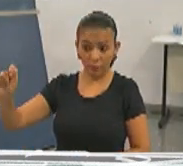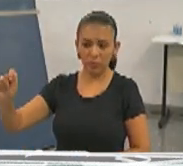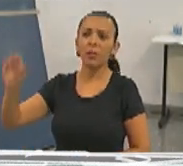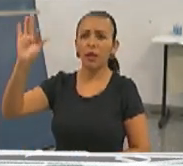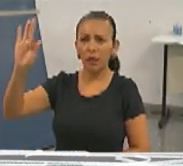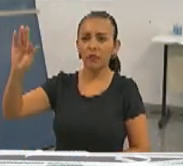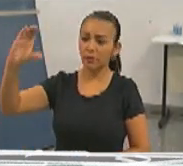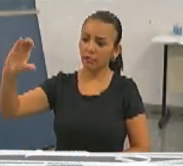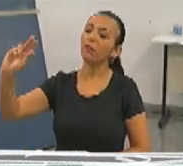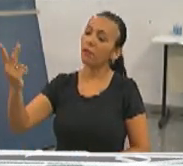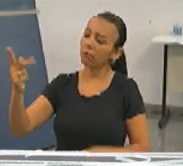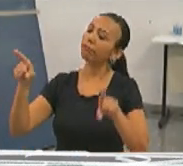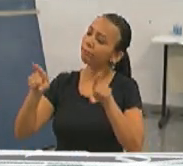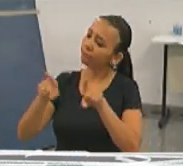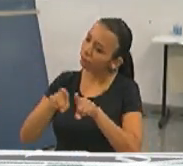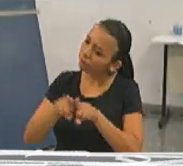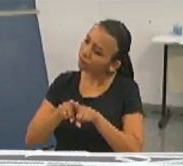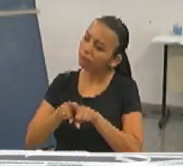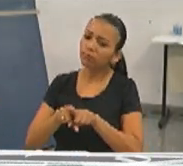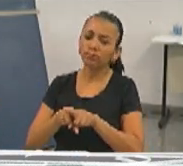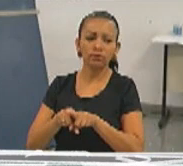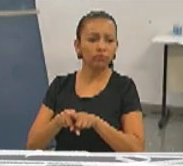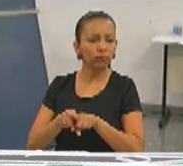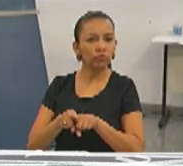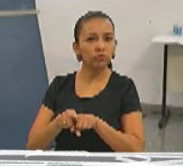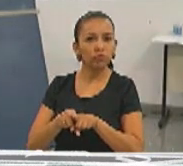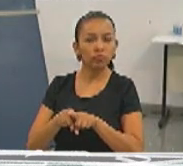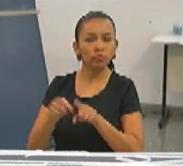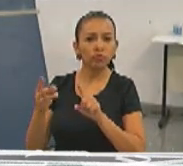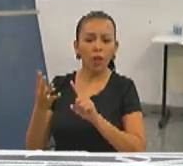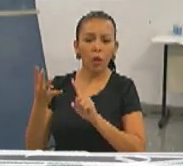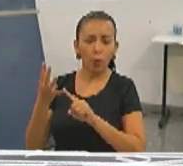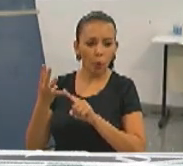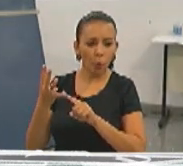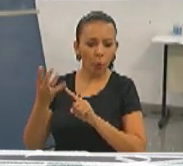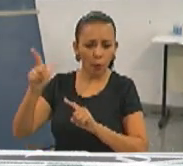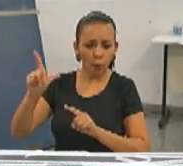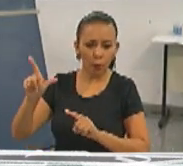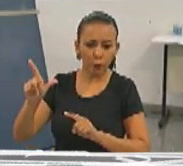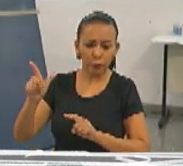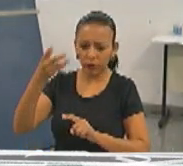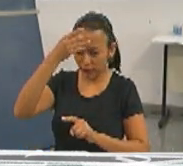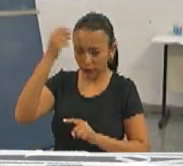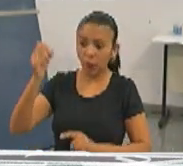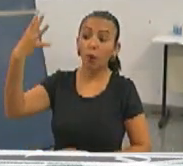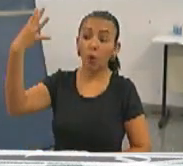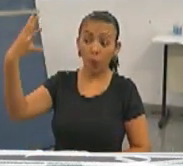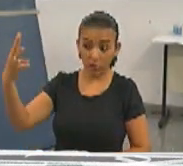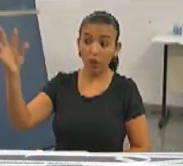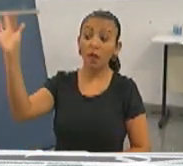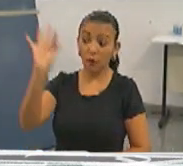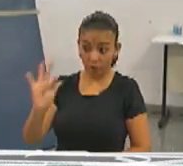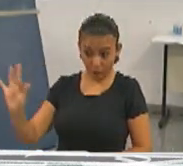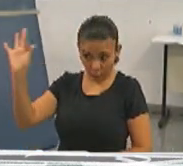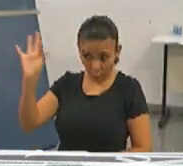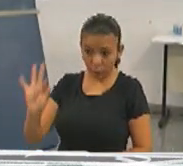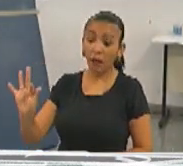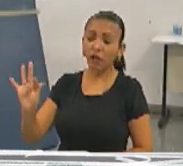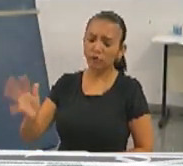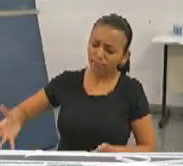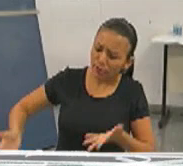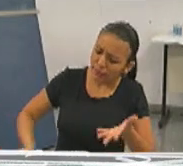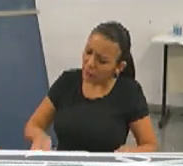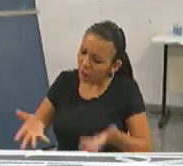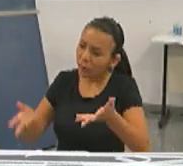FCH e... FCS, FCBA. Tem mais uma da saúde que eu não me lembro qual que é. São quatro faculdades. Incentivamos